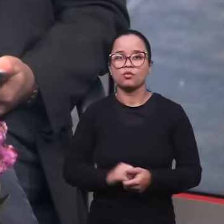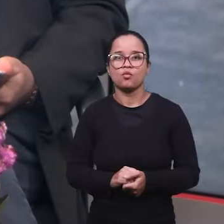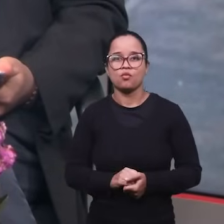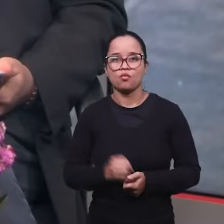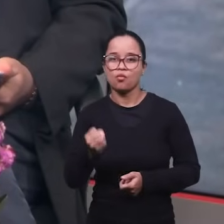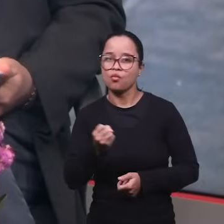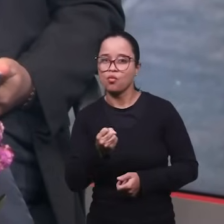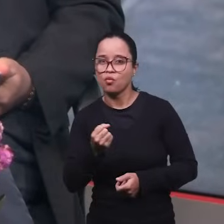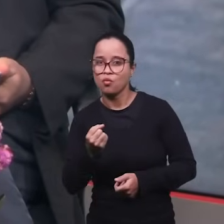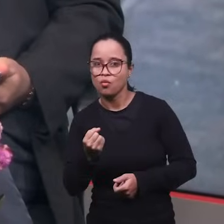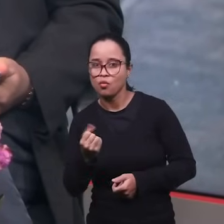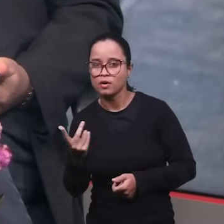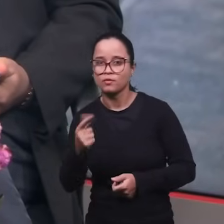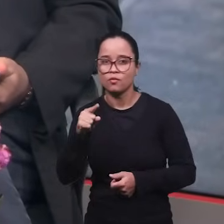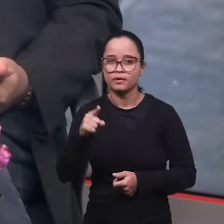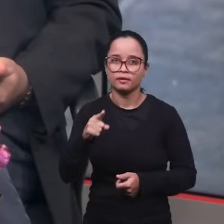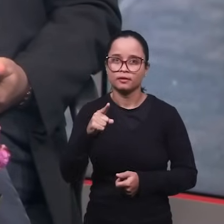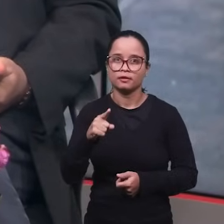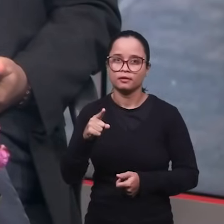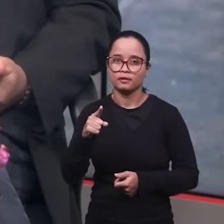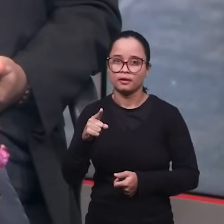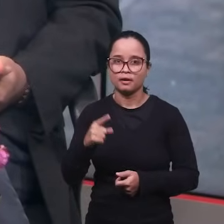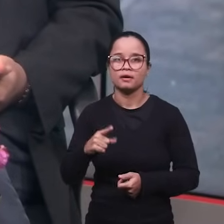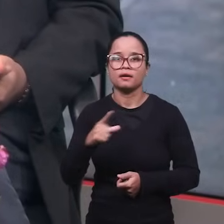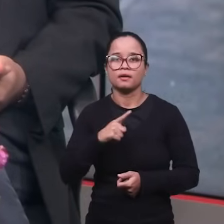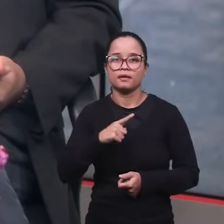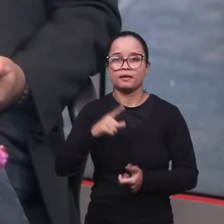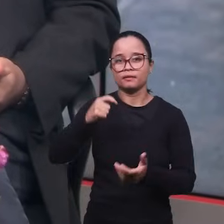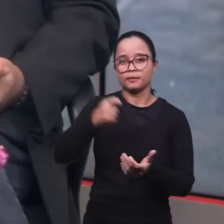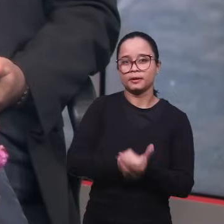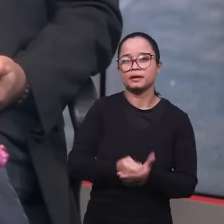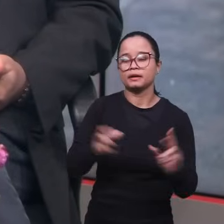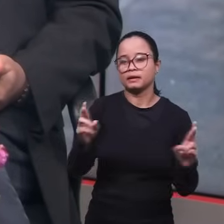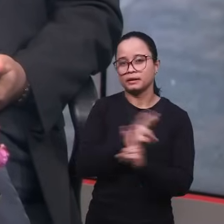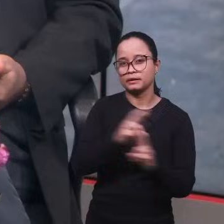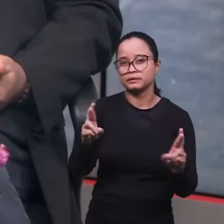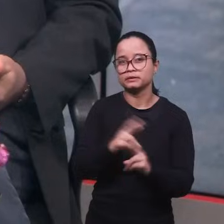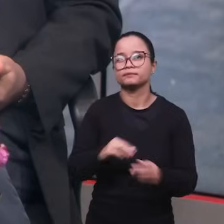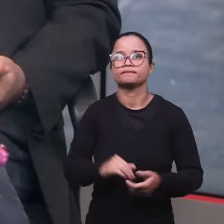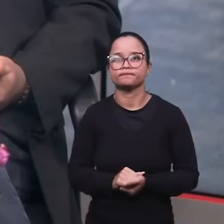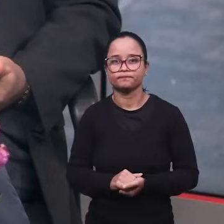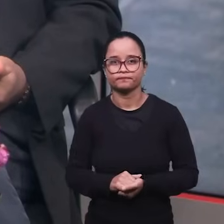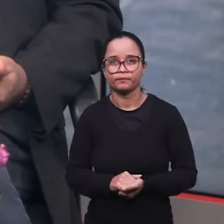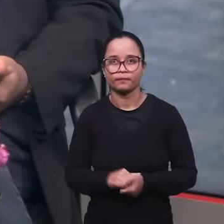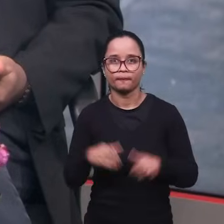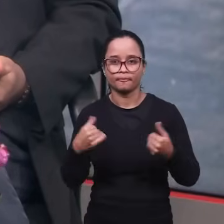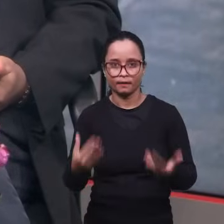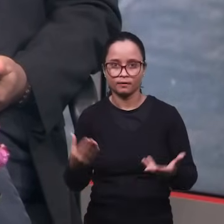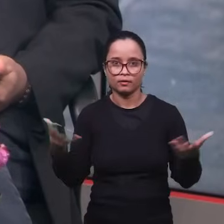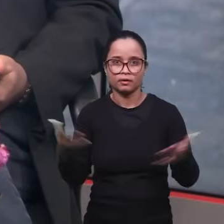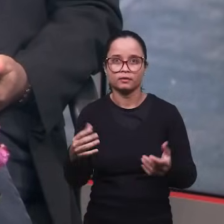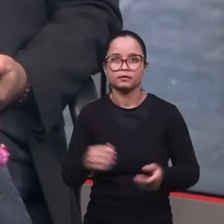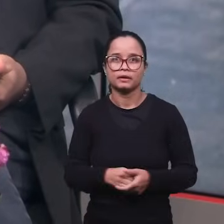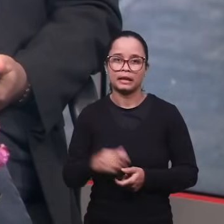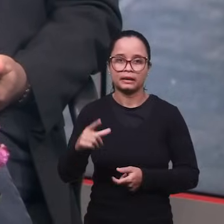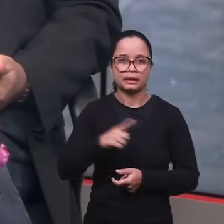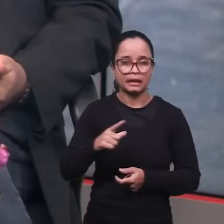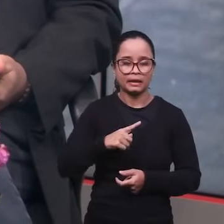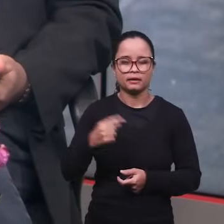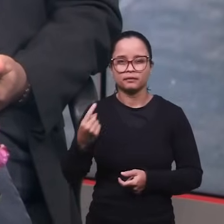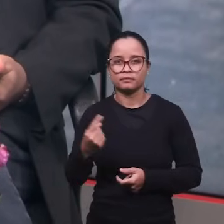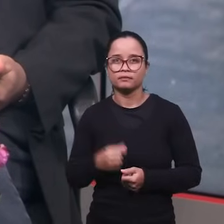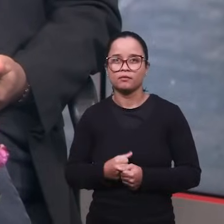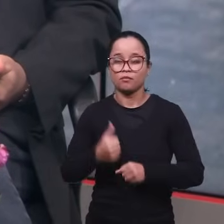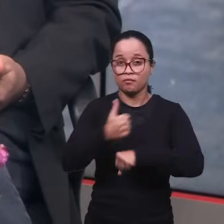do quanto você contribui em relação a esse coeficiente? Porque, no caso, por exemplo, de uma situação